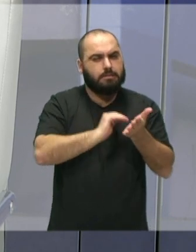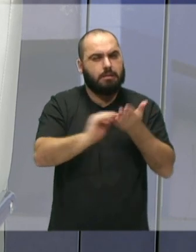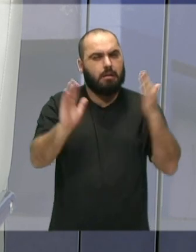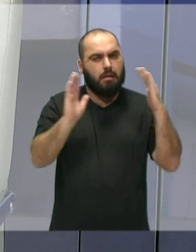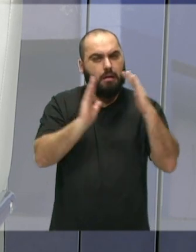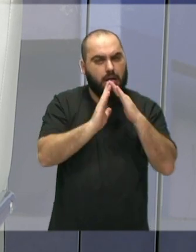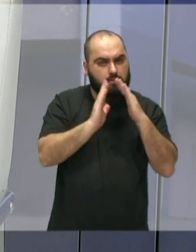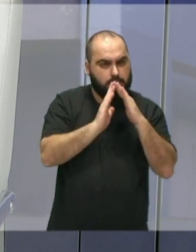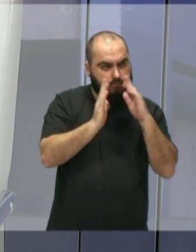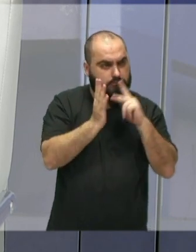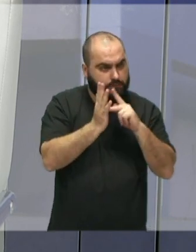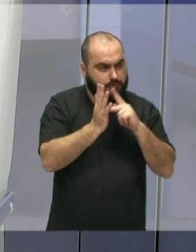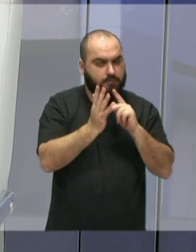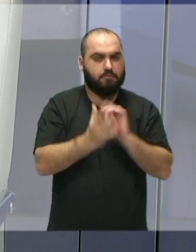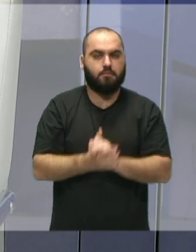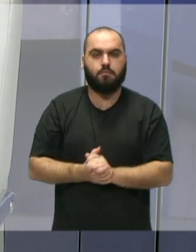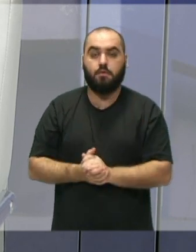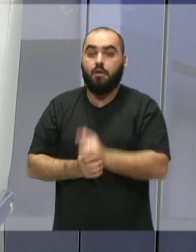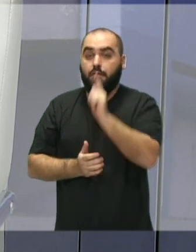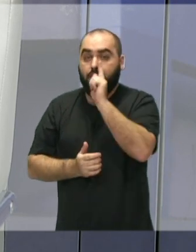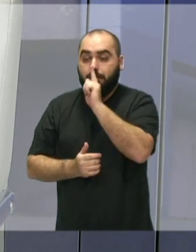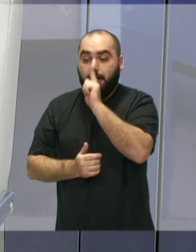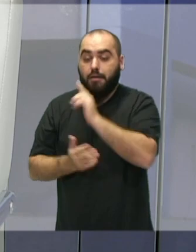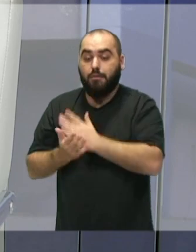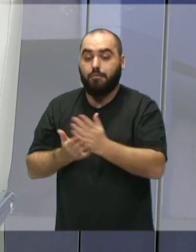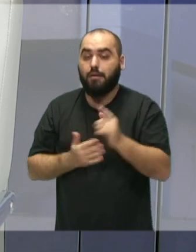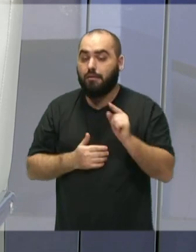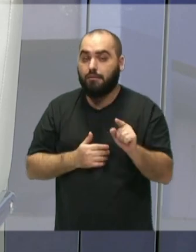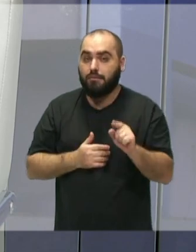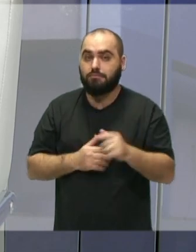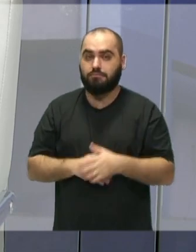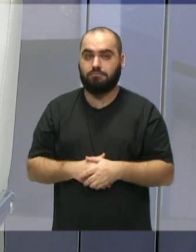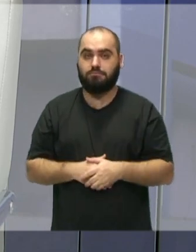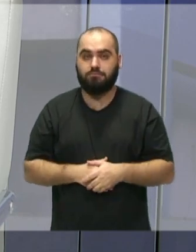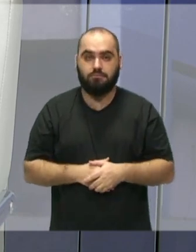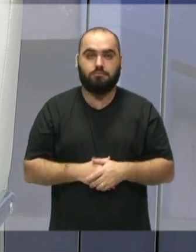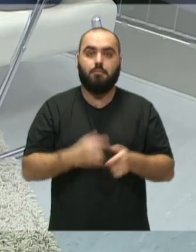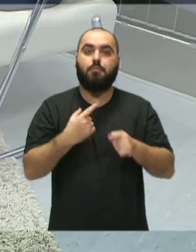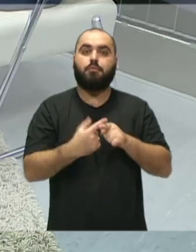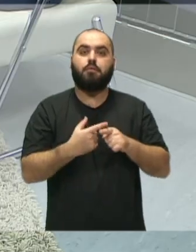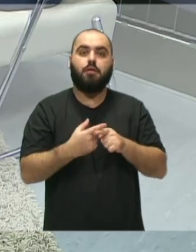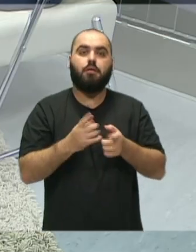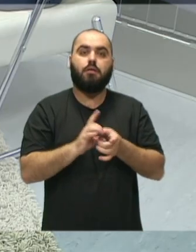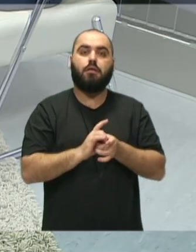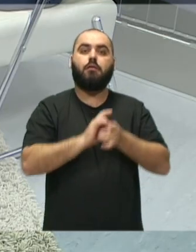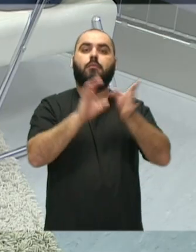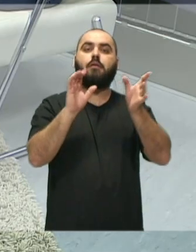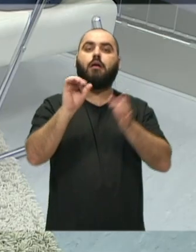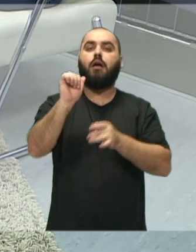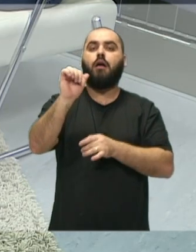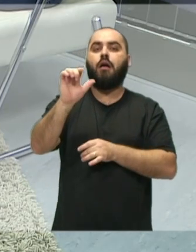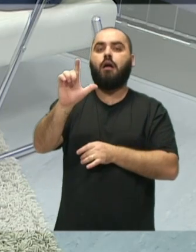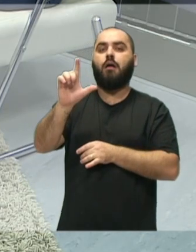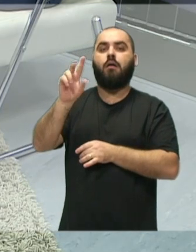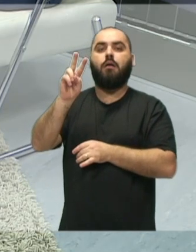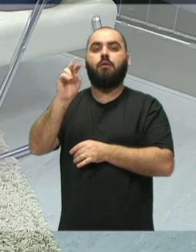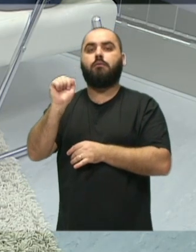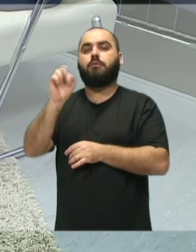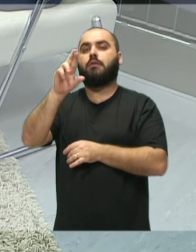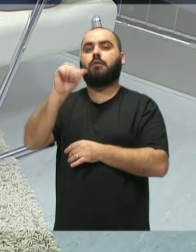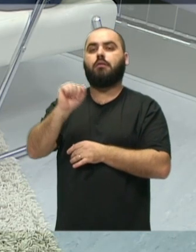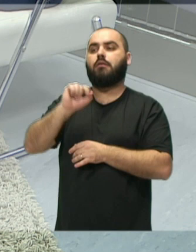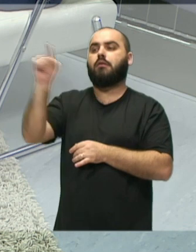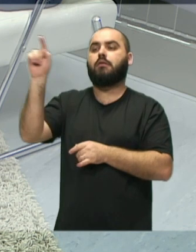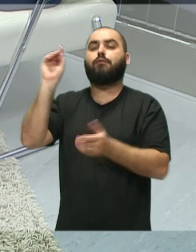Habitação e Urbanismo. A falha começa dali. Começa na liberação de alvarás de alguns lugares, começa com a falta de